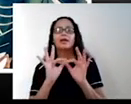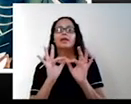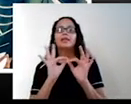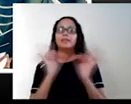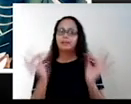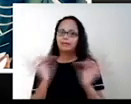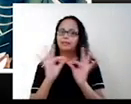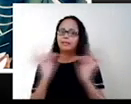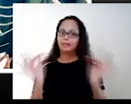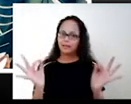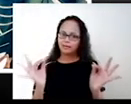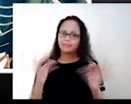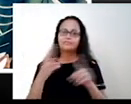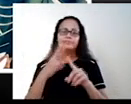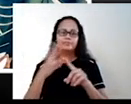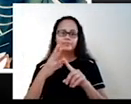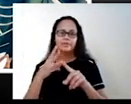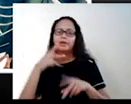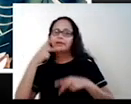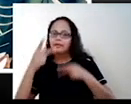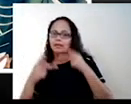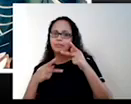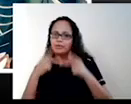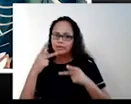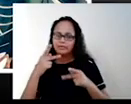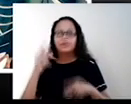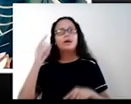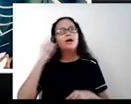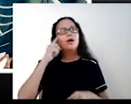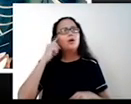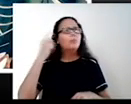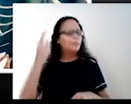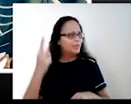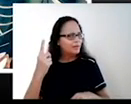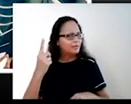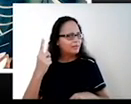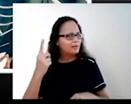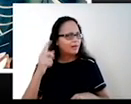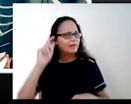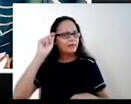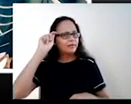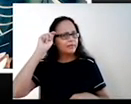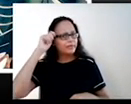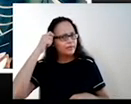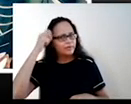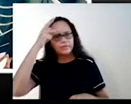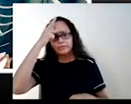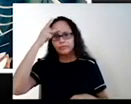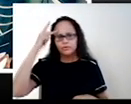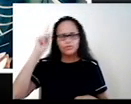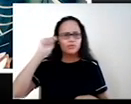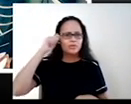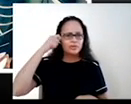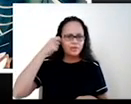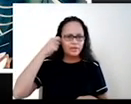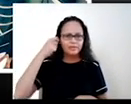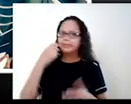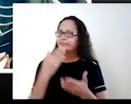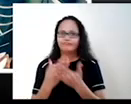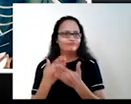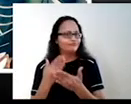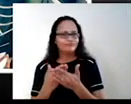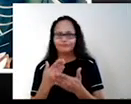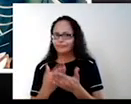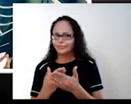assim? Vamos pensar que os negros que aqui viviam, eles não eram escolarizados.